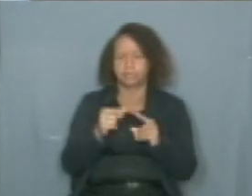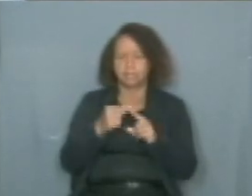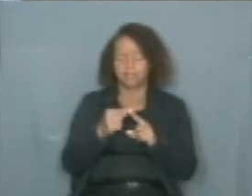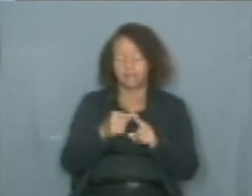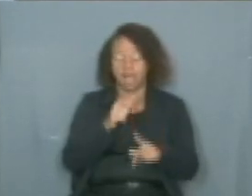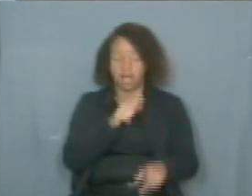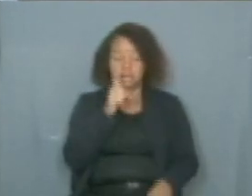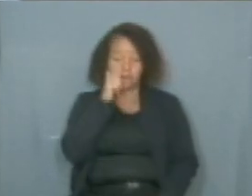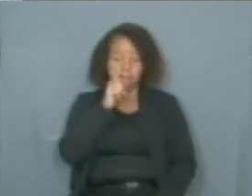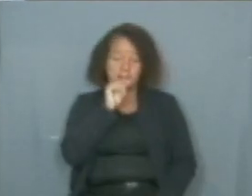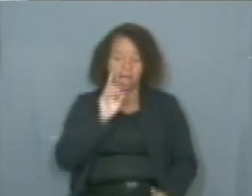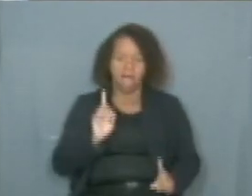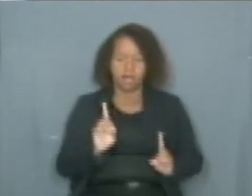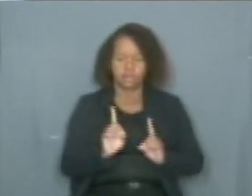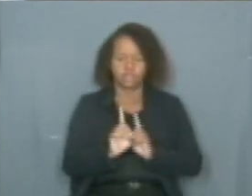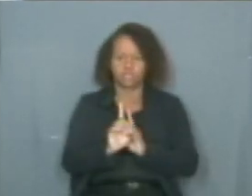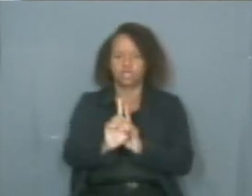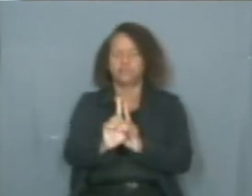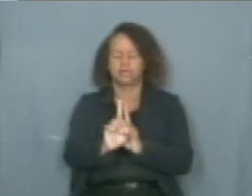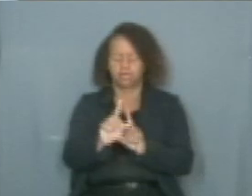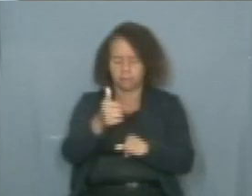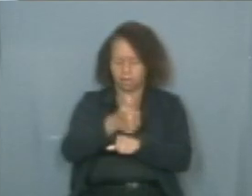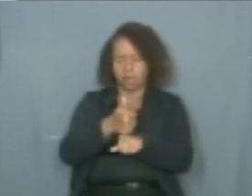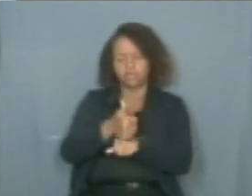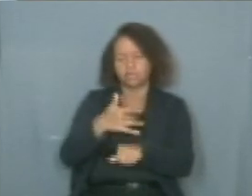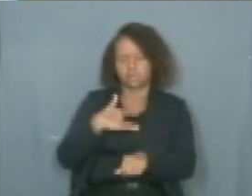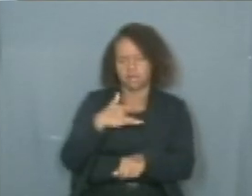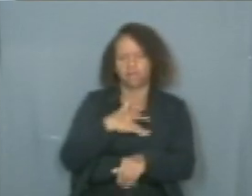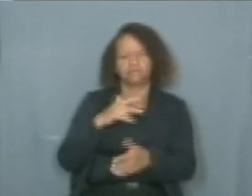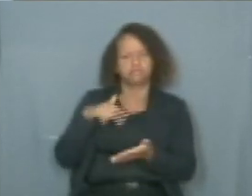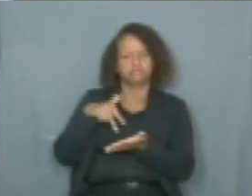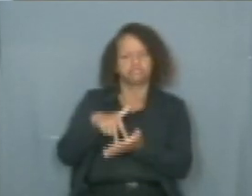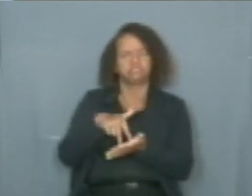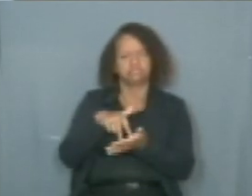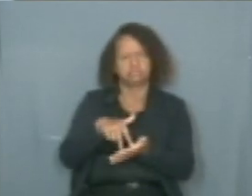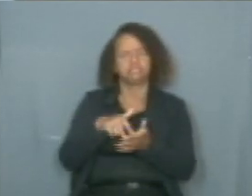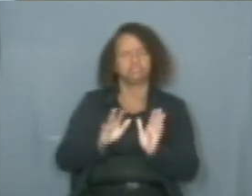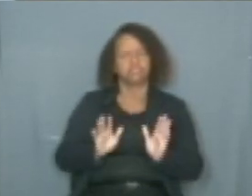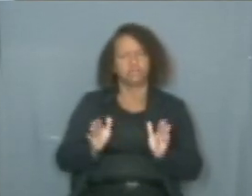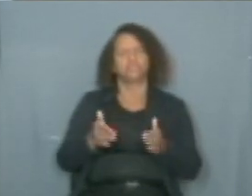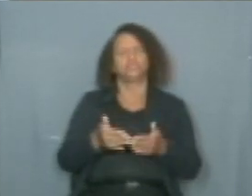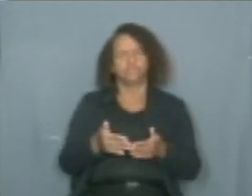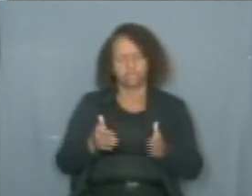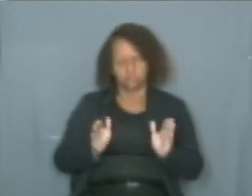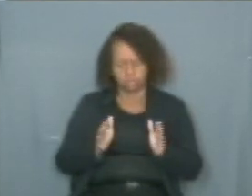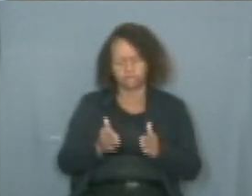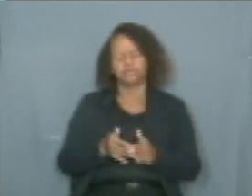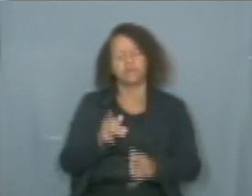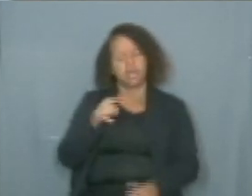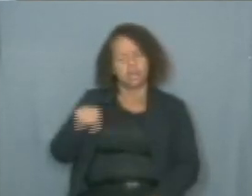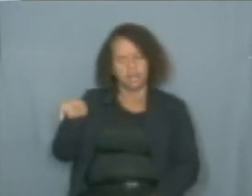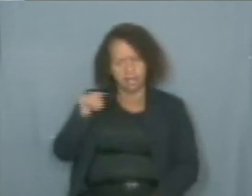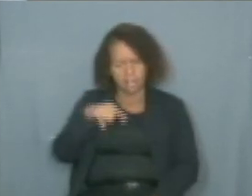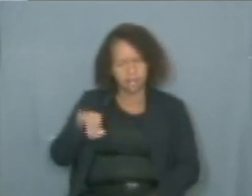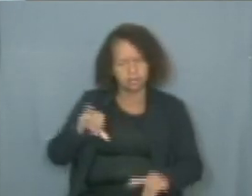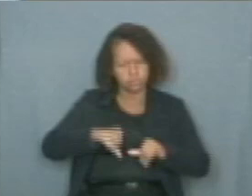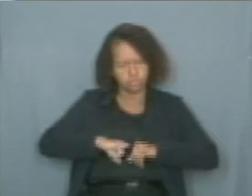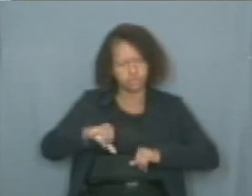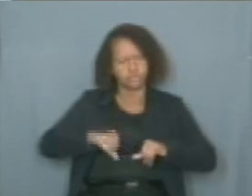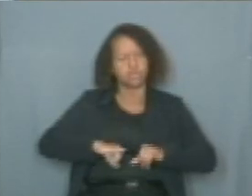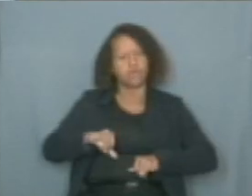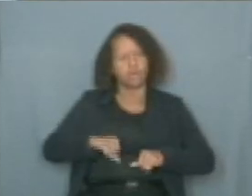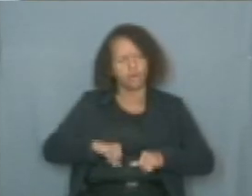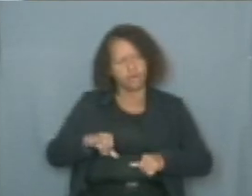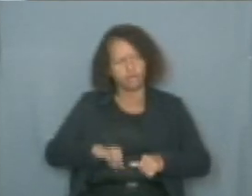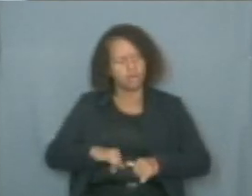como as mães atípicas, os profissionais da saúde que atuam na área do autismo, eles sofrem